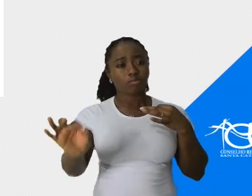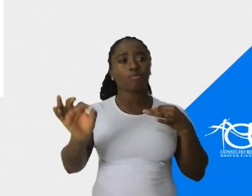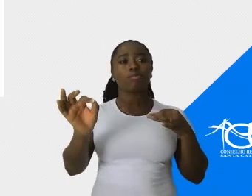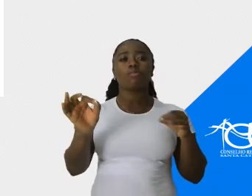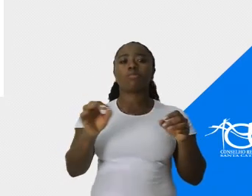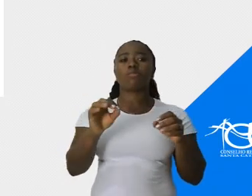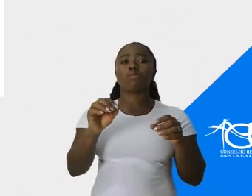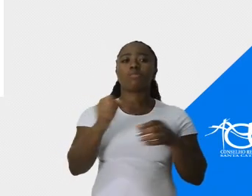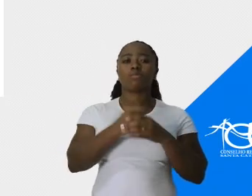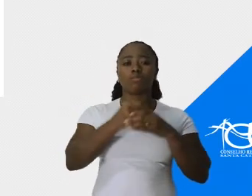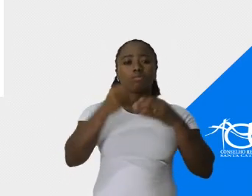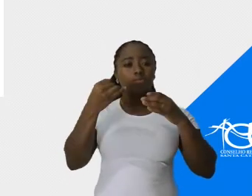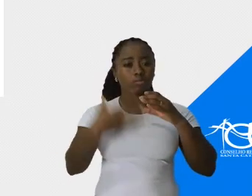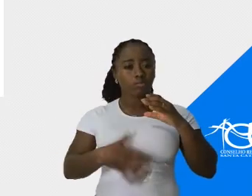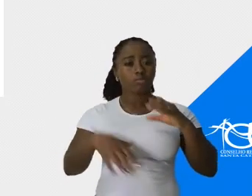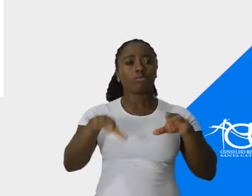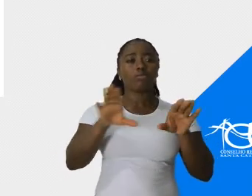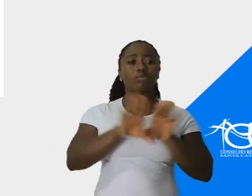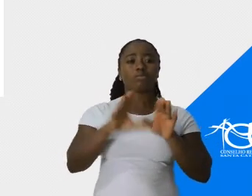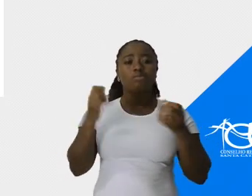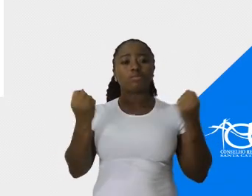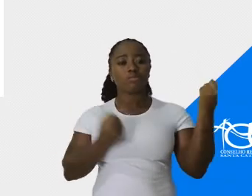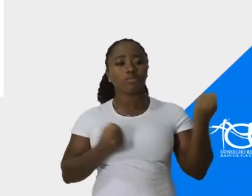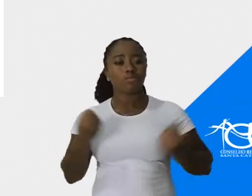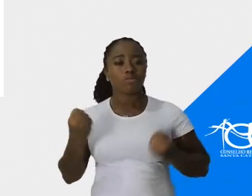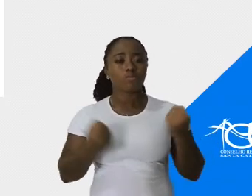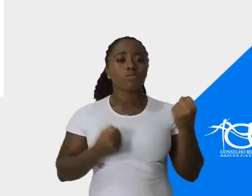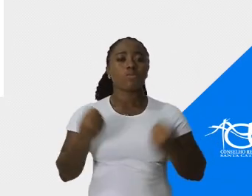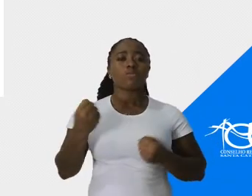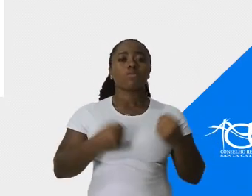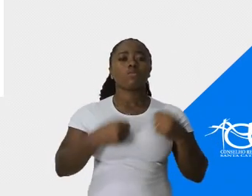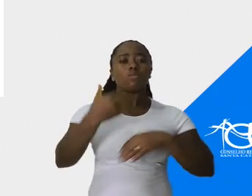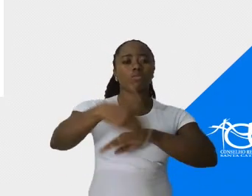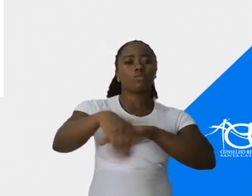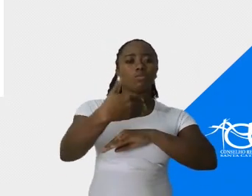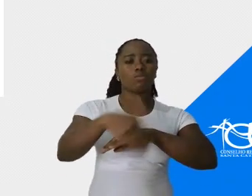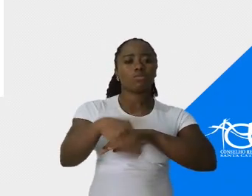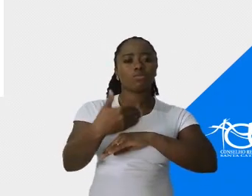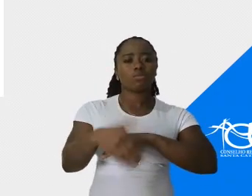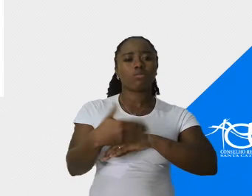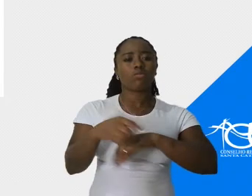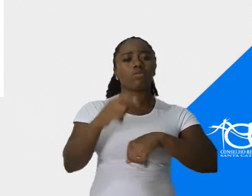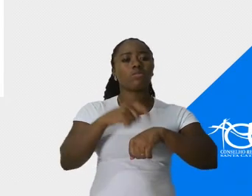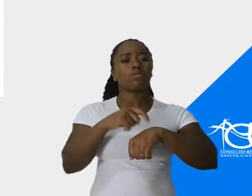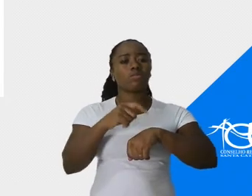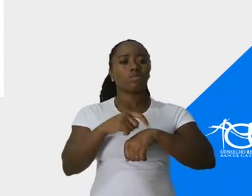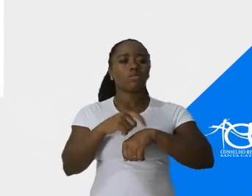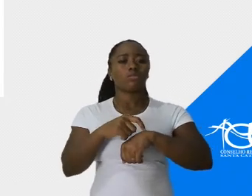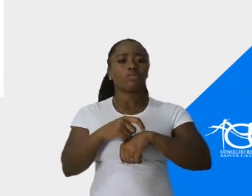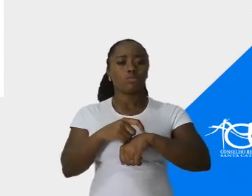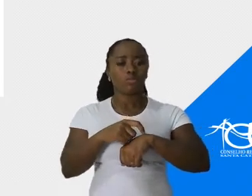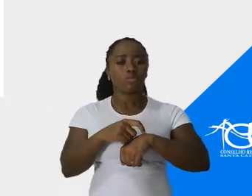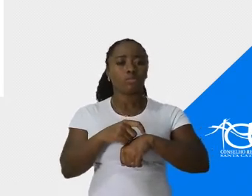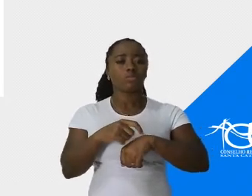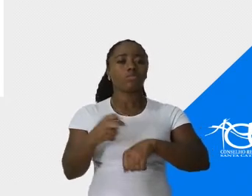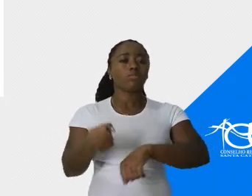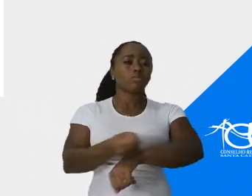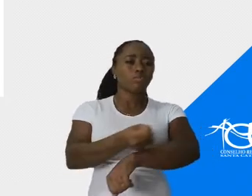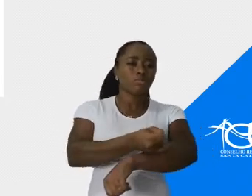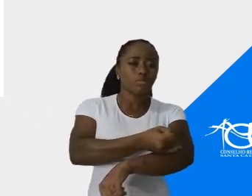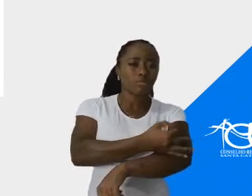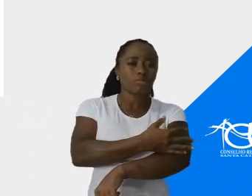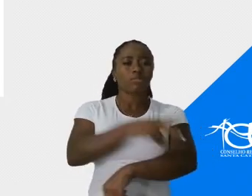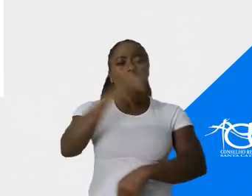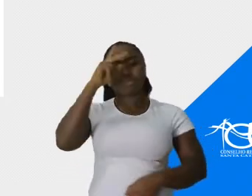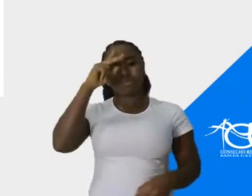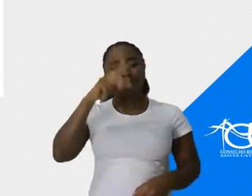de tipo de via, circulações, horários, etc. Reações emocionais muito típicas, que é um ambiente muito tenso, muitas vezes, dependendo